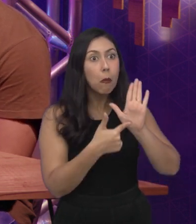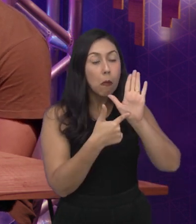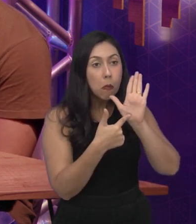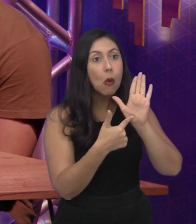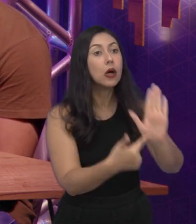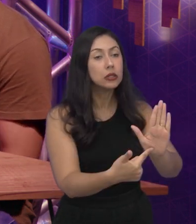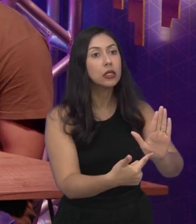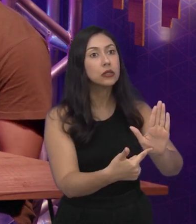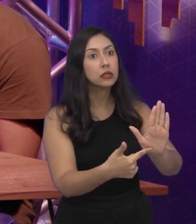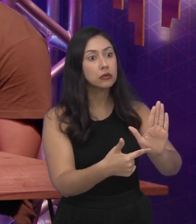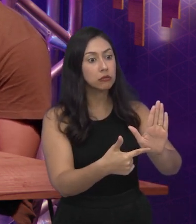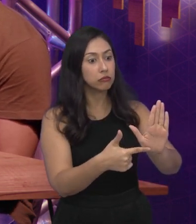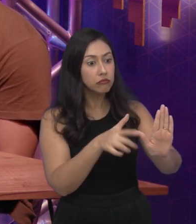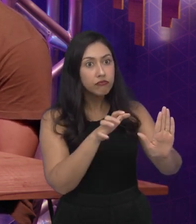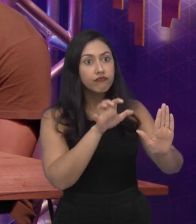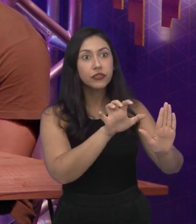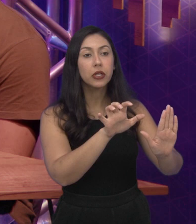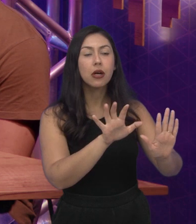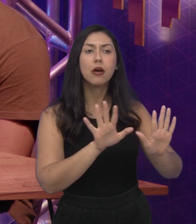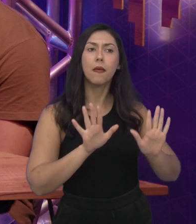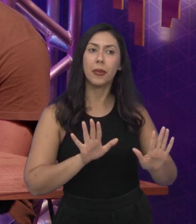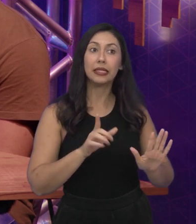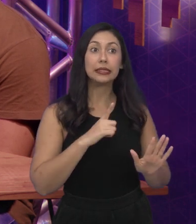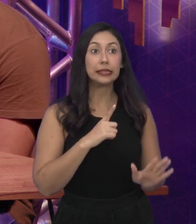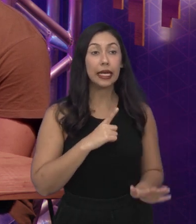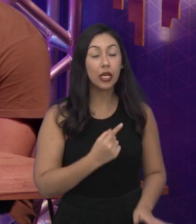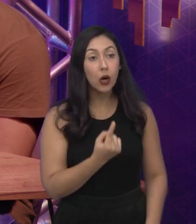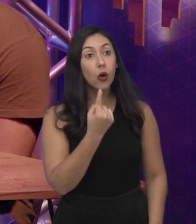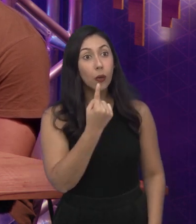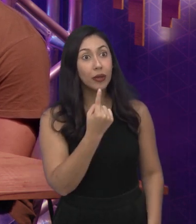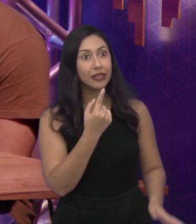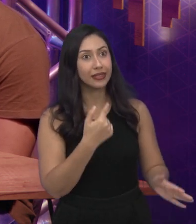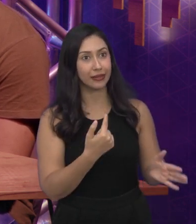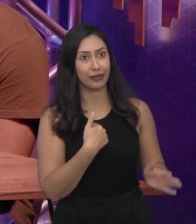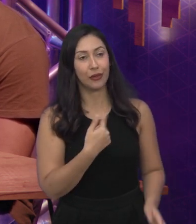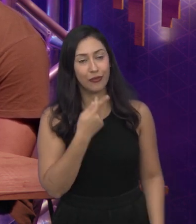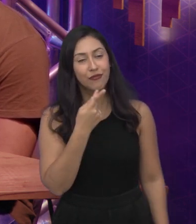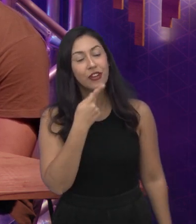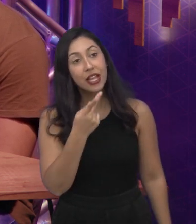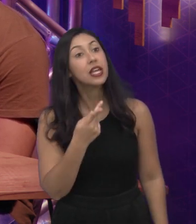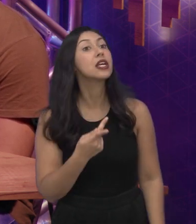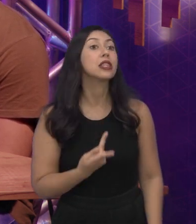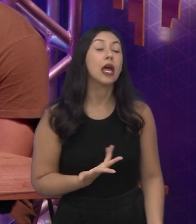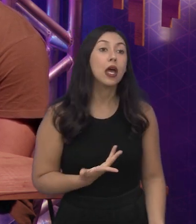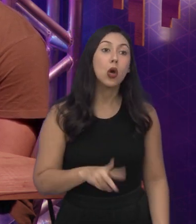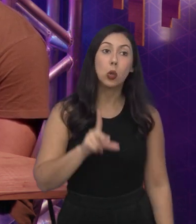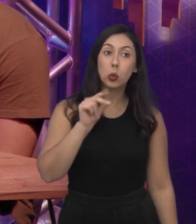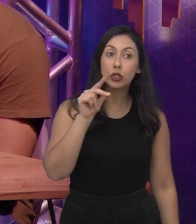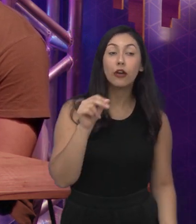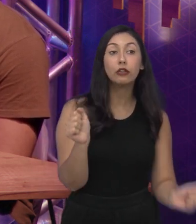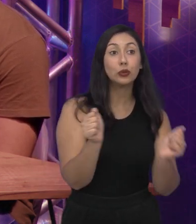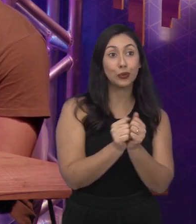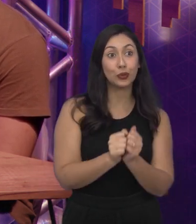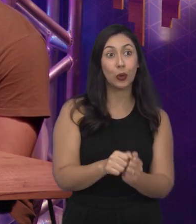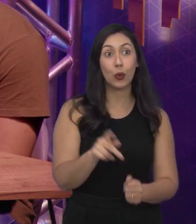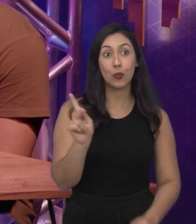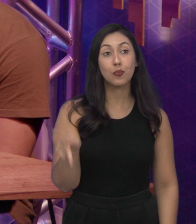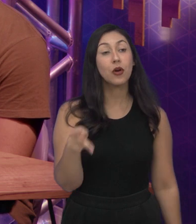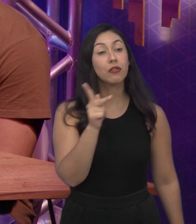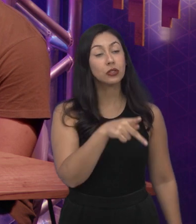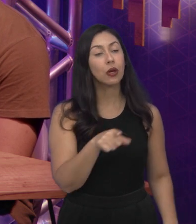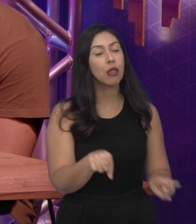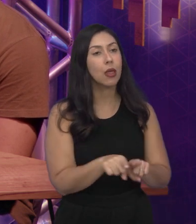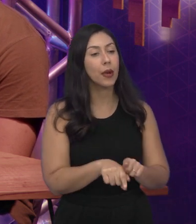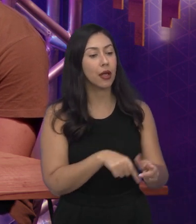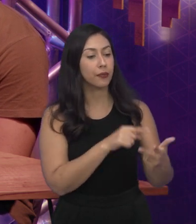cena que mostrasse realmente essa realidade. E daí aparece uma cena, então, que é essa, em que o Chaves, ele tá junto com o professor Girafales.